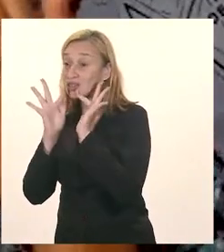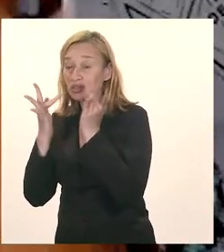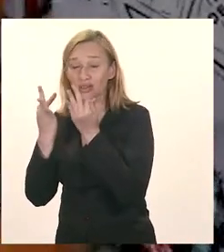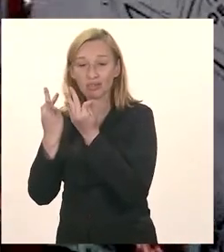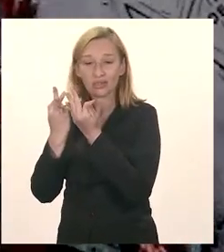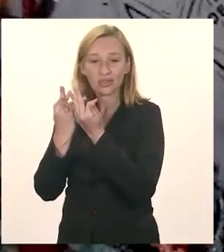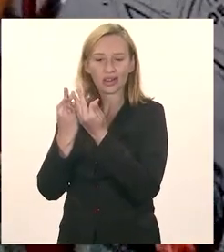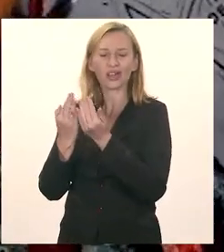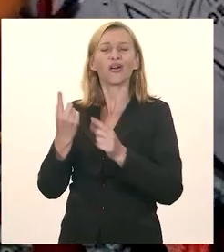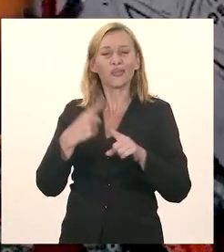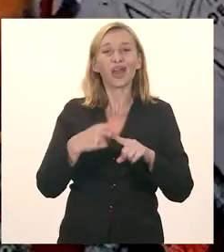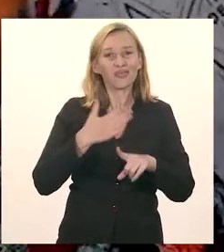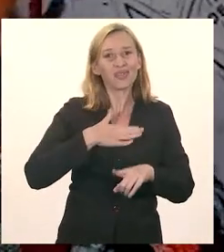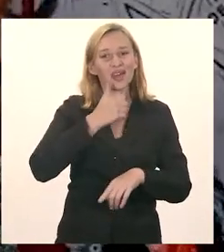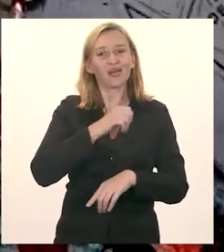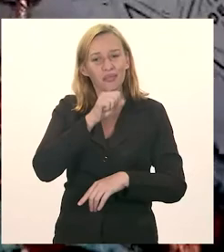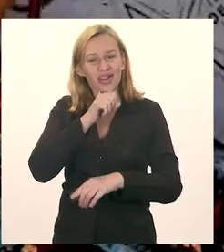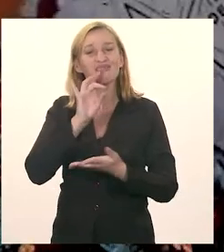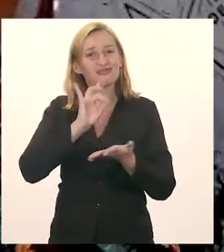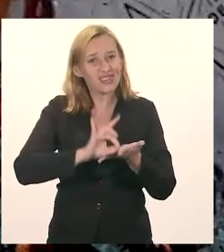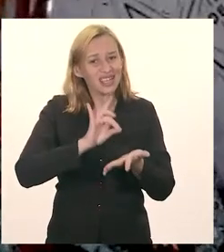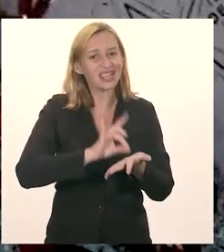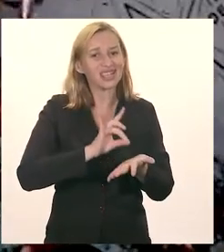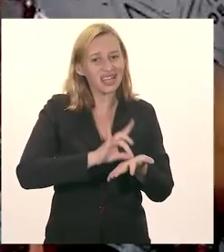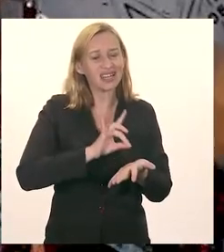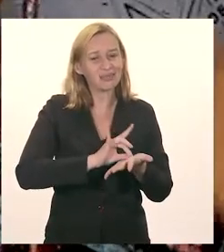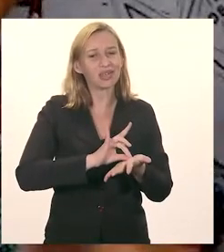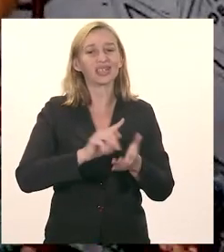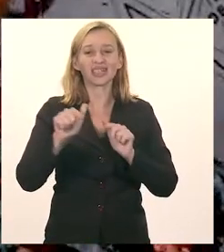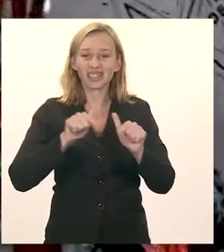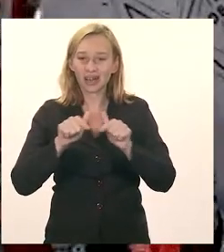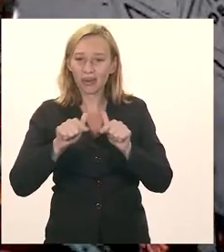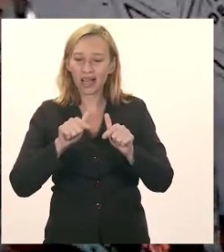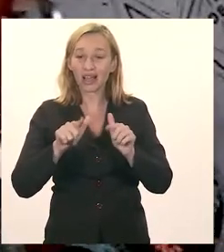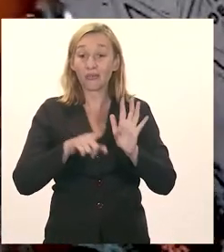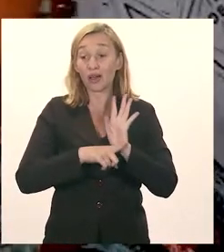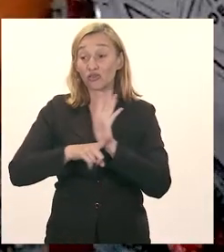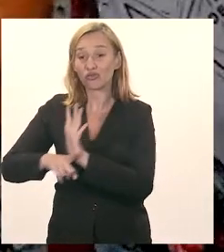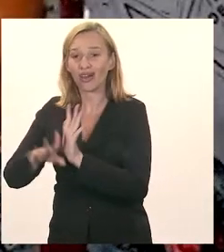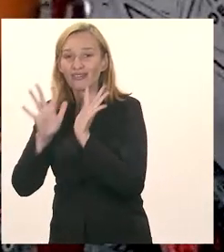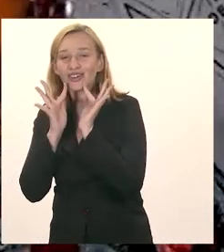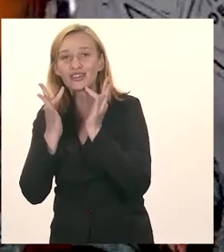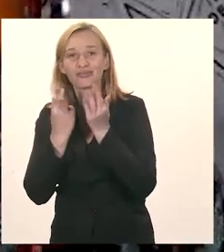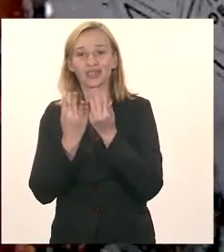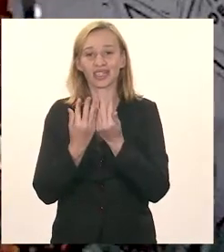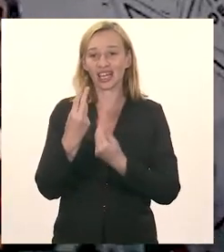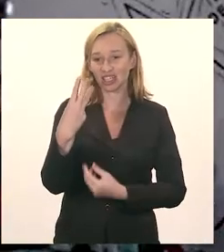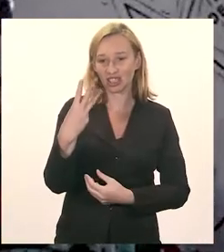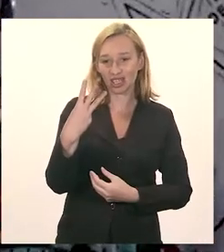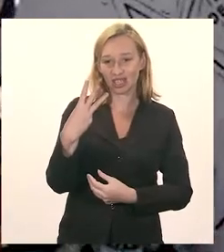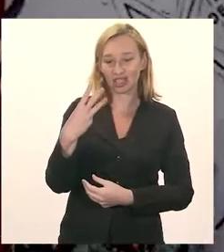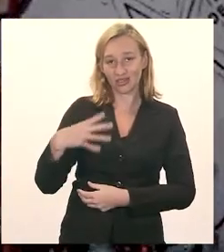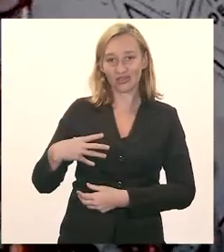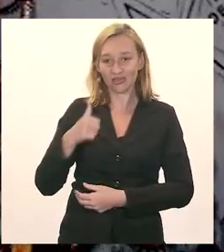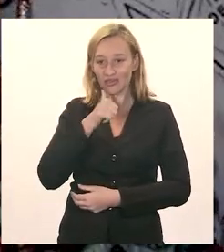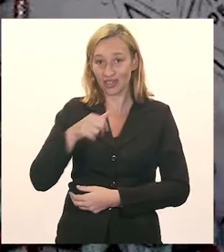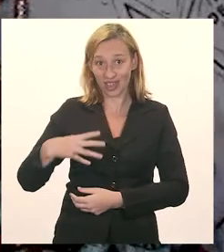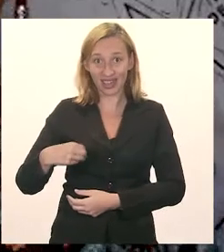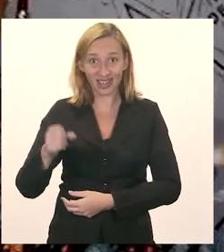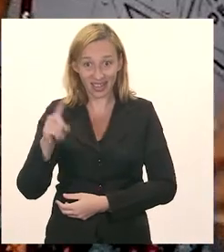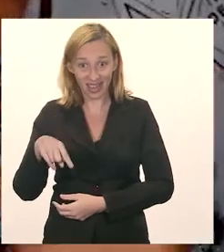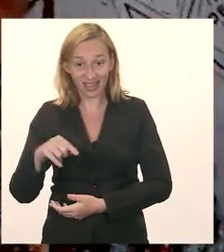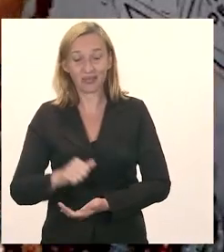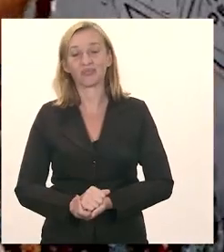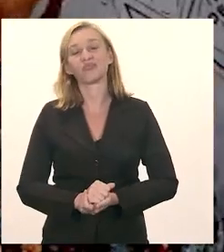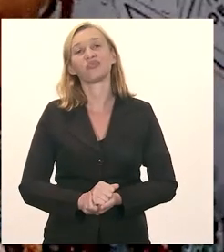Aí comecei, porque minha mãe era isso, né? Ela realmente trabalhava para sustentar as três filhas, né?